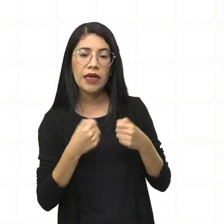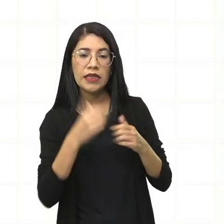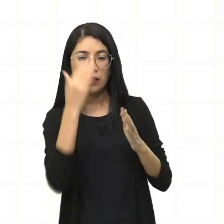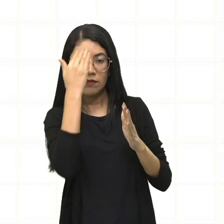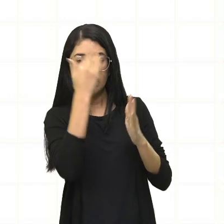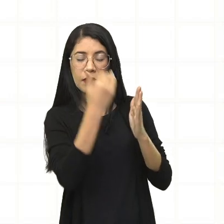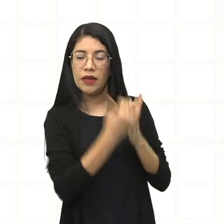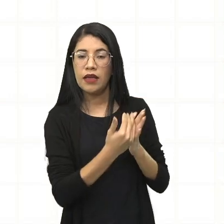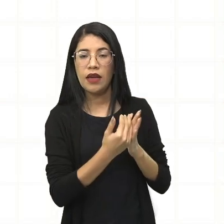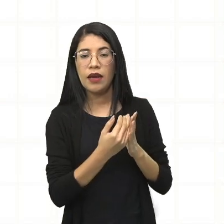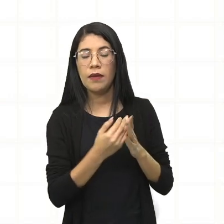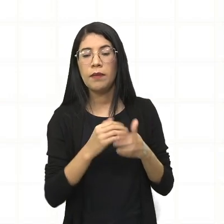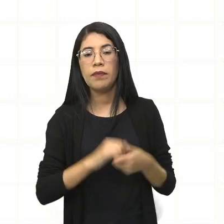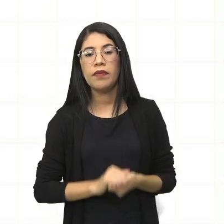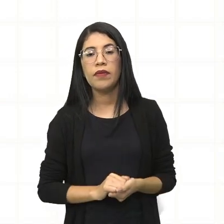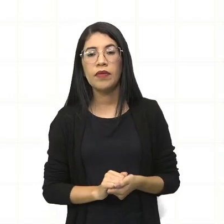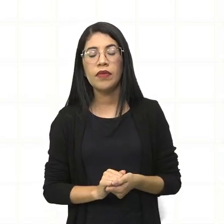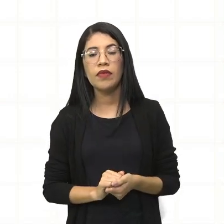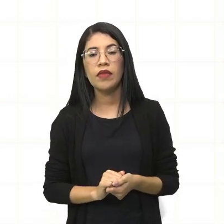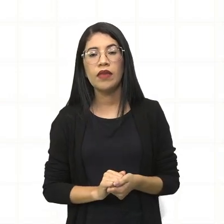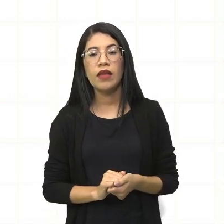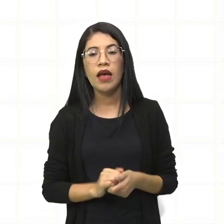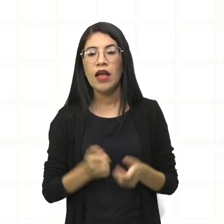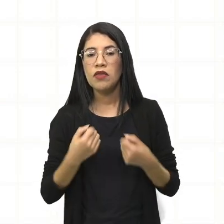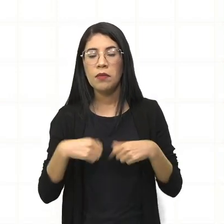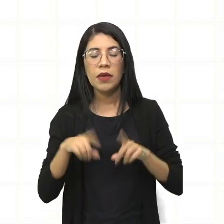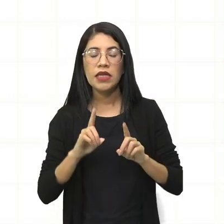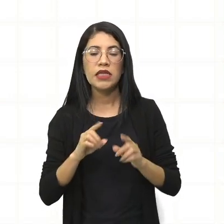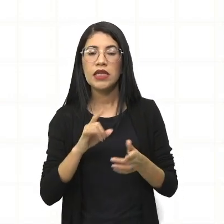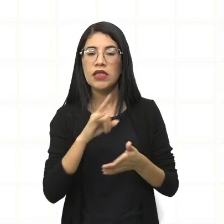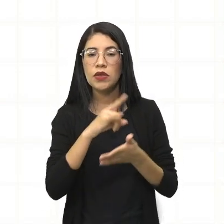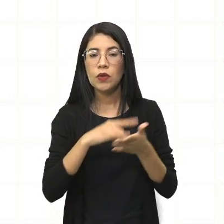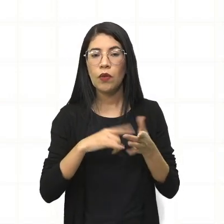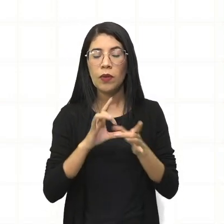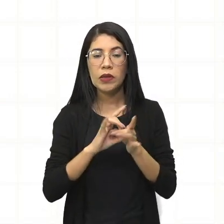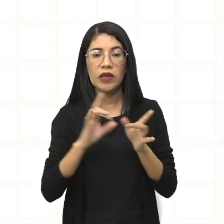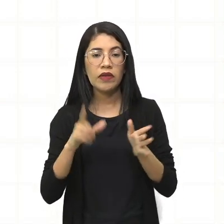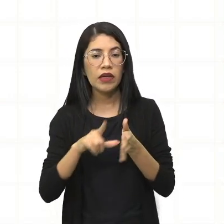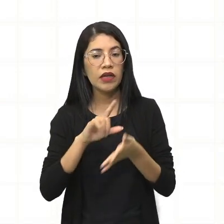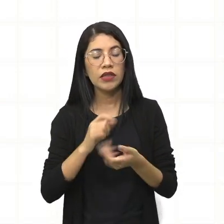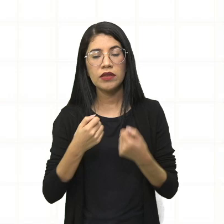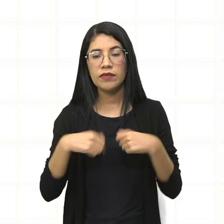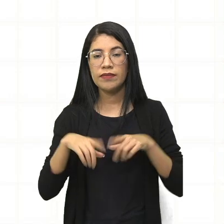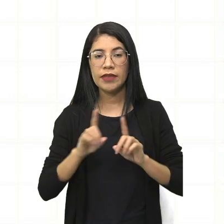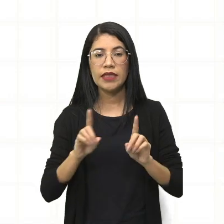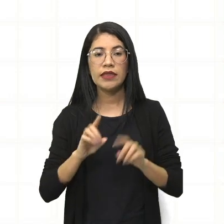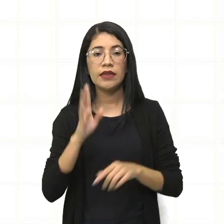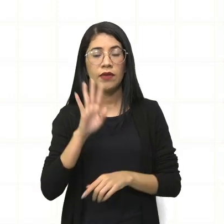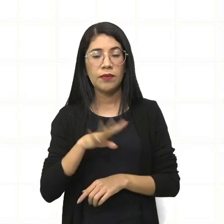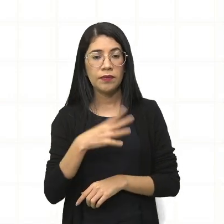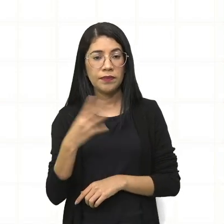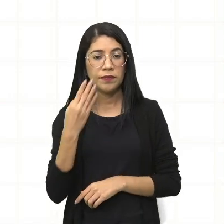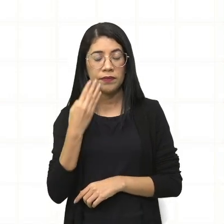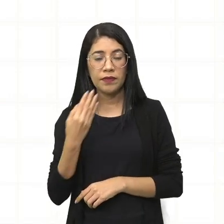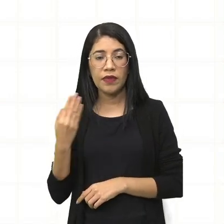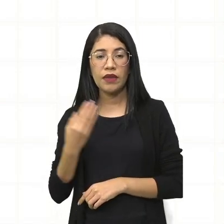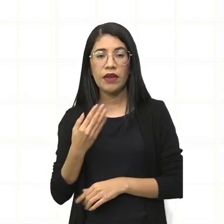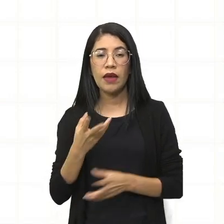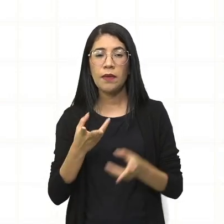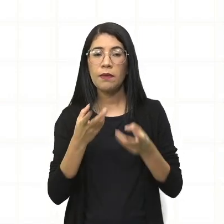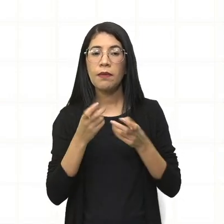vai independente aí de aprovação prévia do órgão gestor. Então, no quadro, vocês podem estar observando